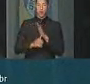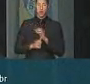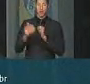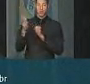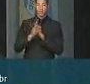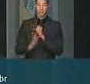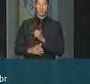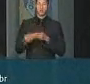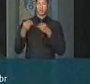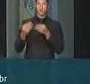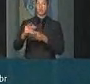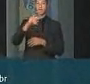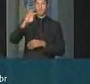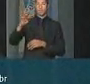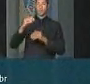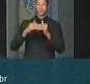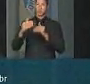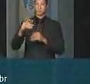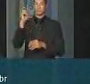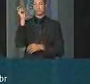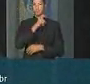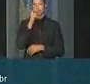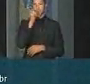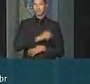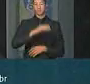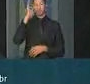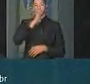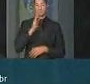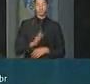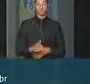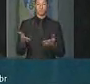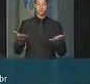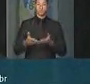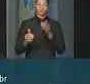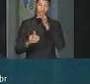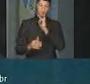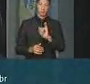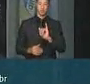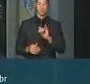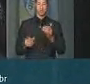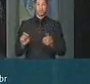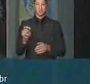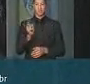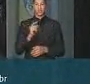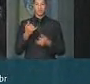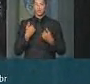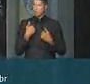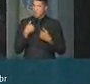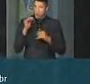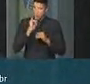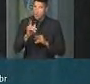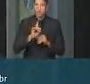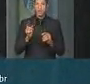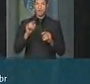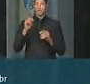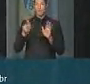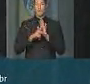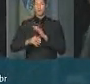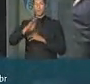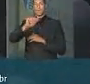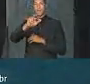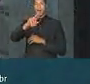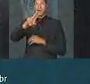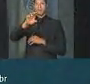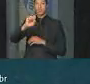financiar o PT no processo de enganação aos brasileiros agora dizer isso que não foi eu quem disse é o Barusco